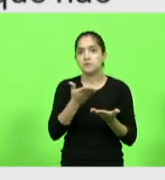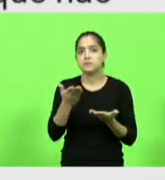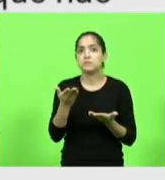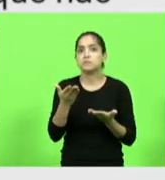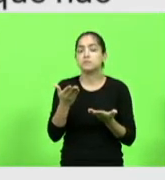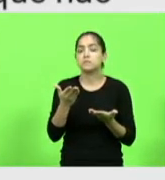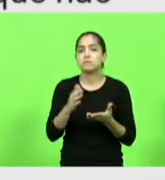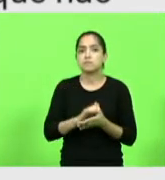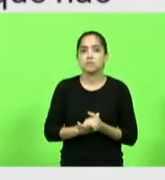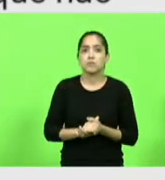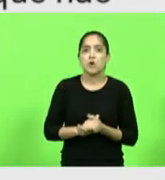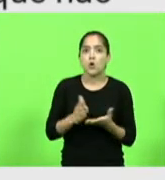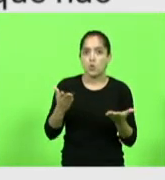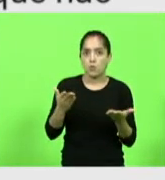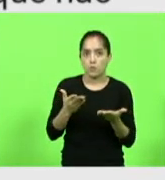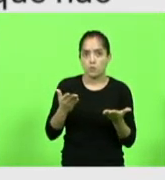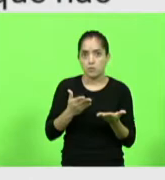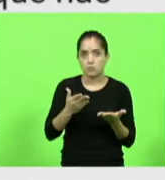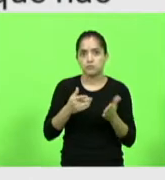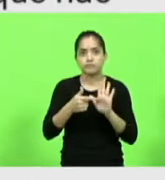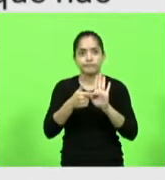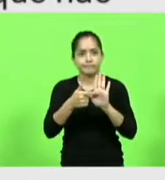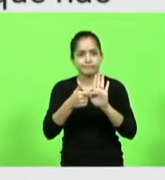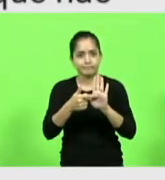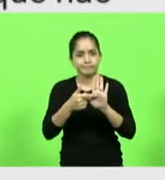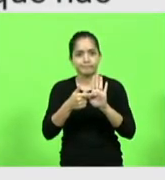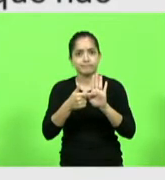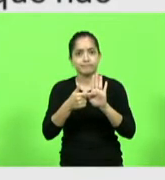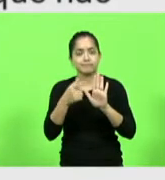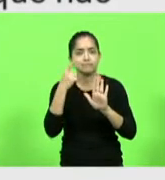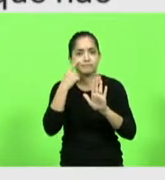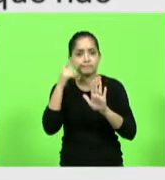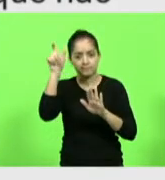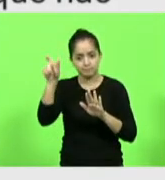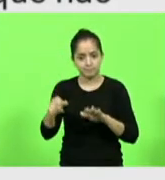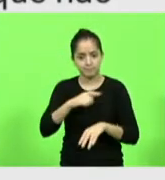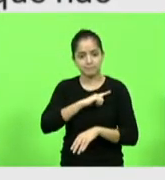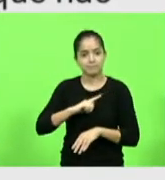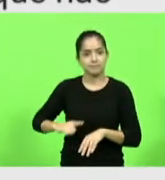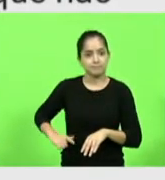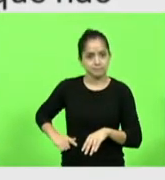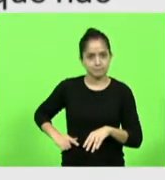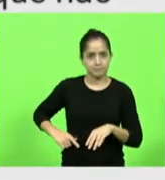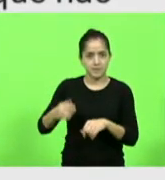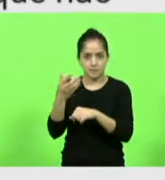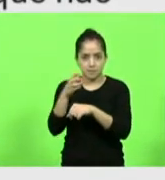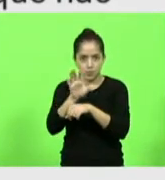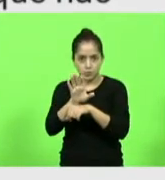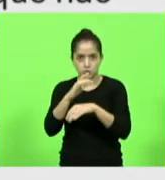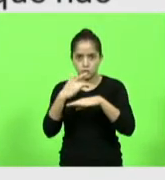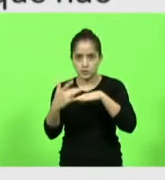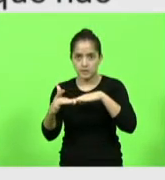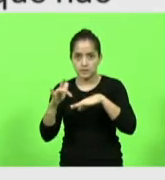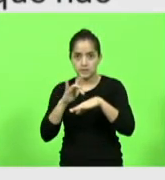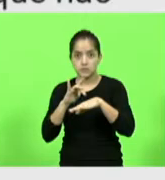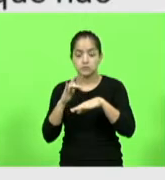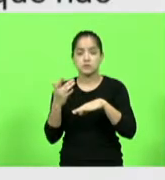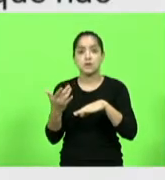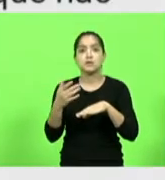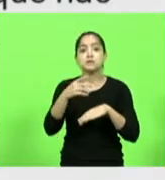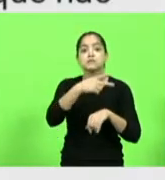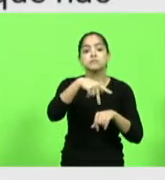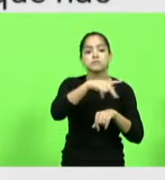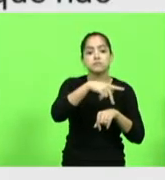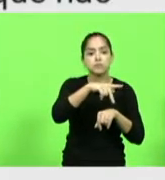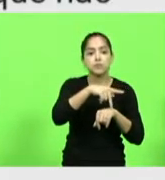hoje tivemos um post do governador Moisés que particularmente me incomodou. porque nesse país onde